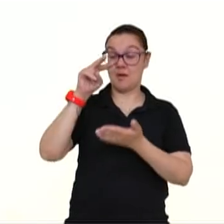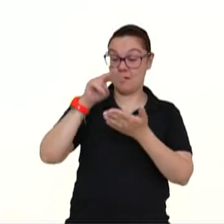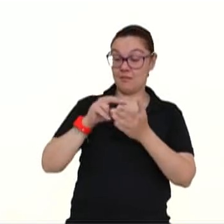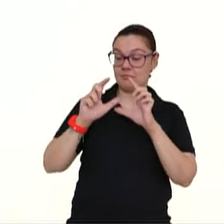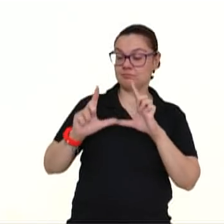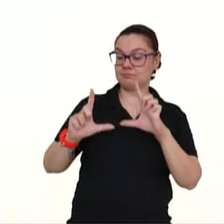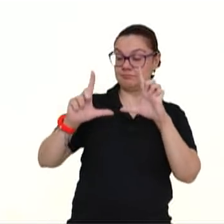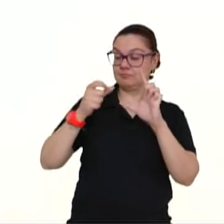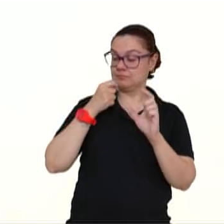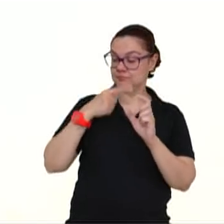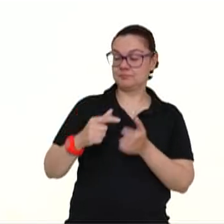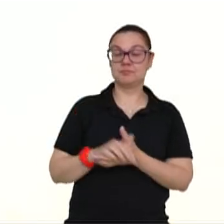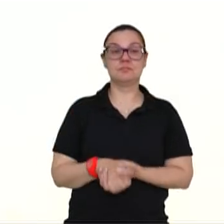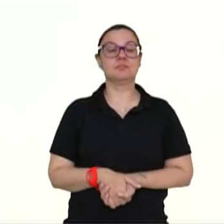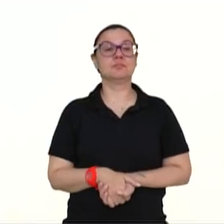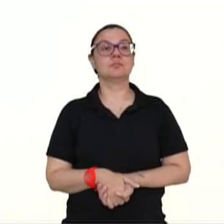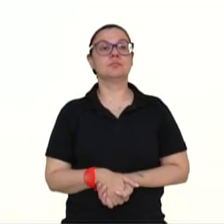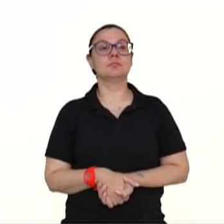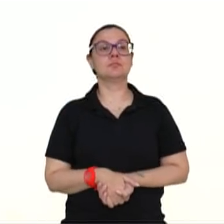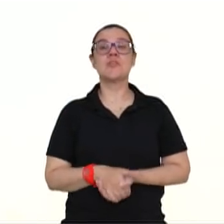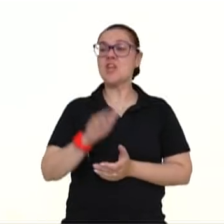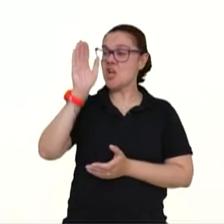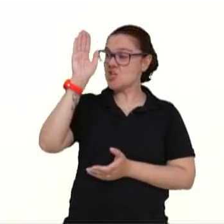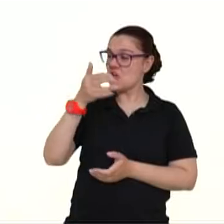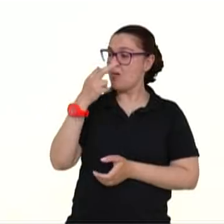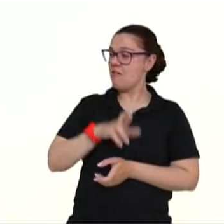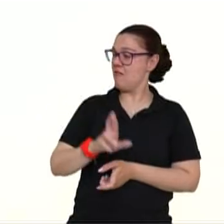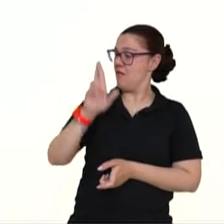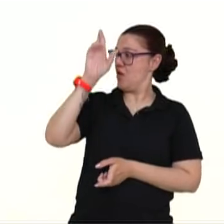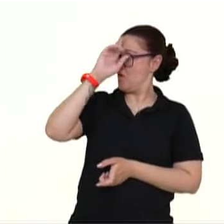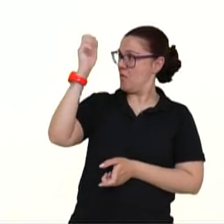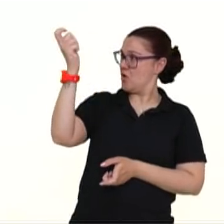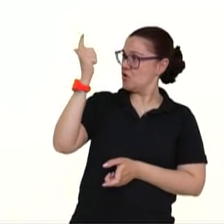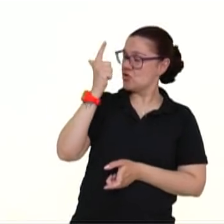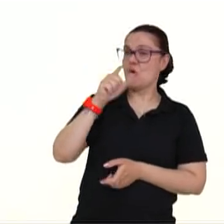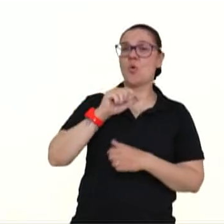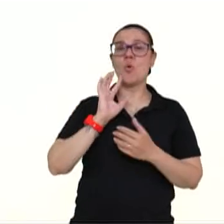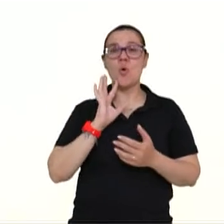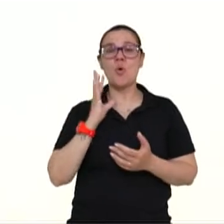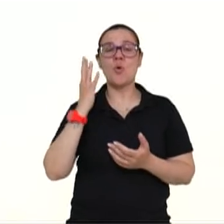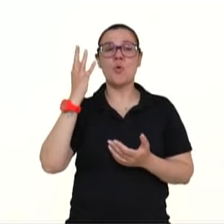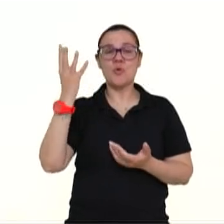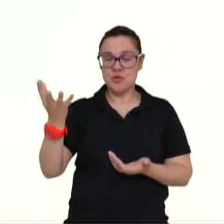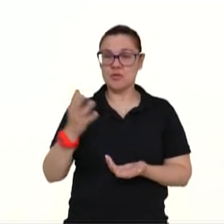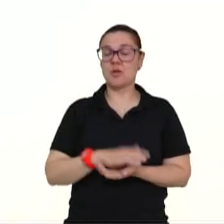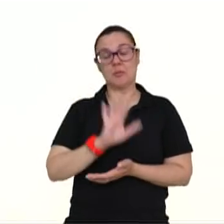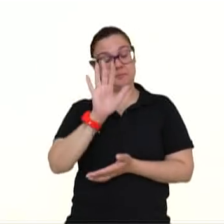Leia a tirinha. Vamos ler? Já é meio-dia que houve com